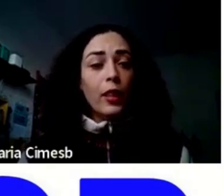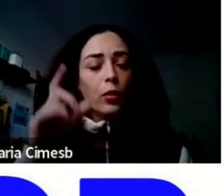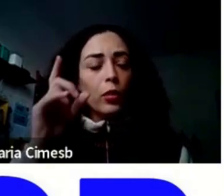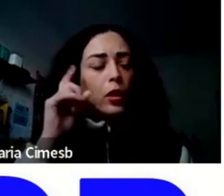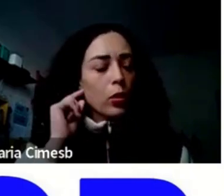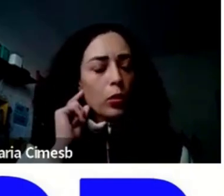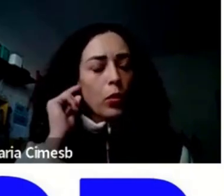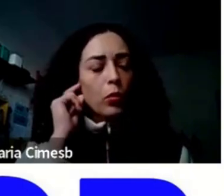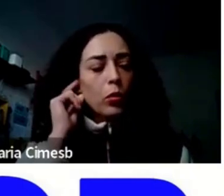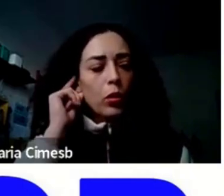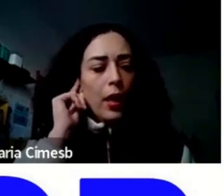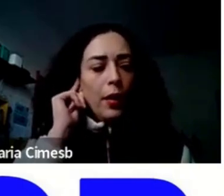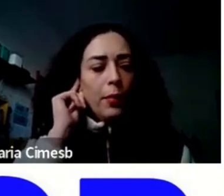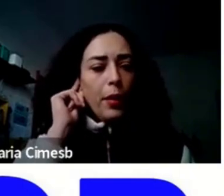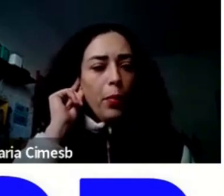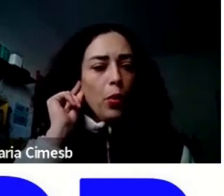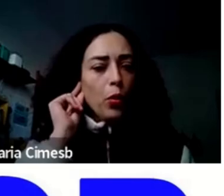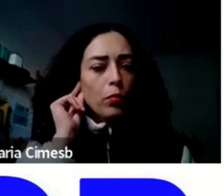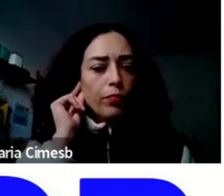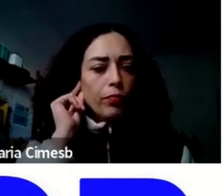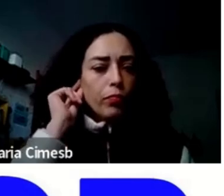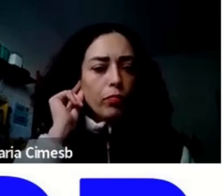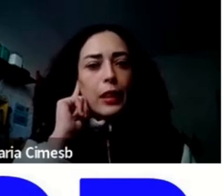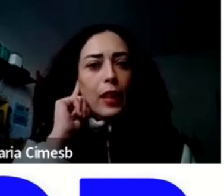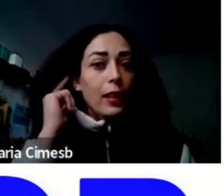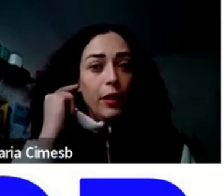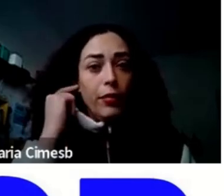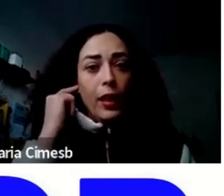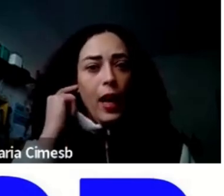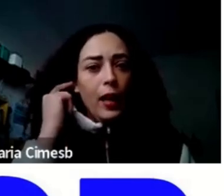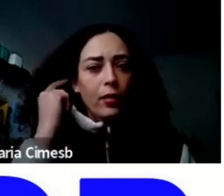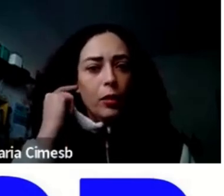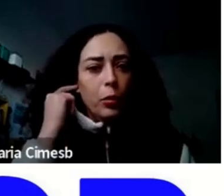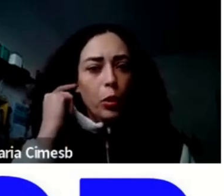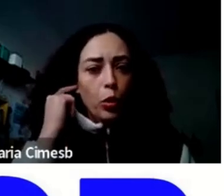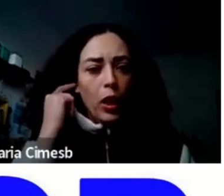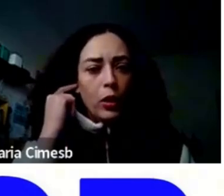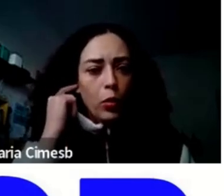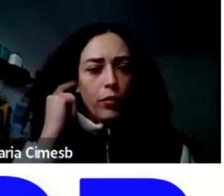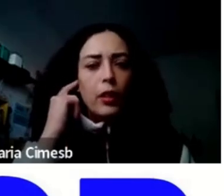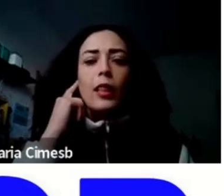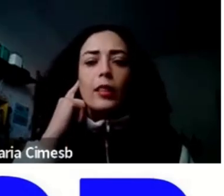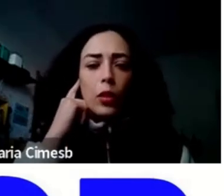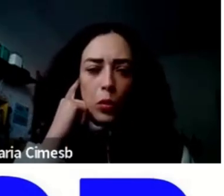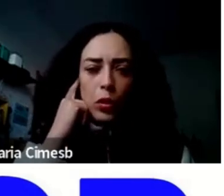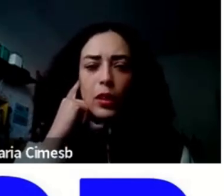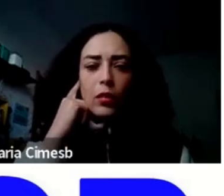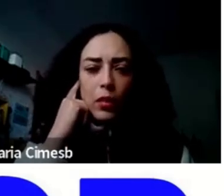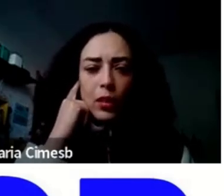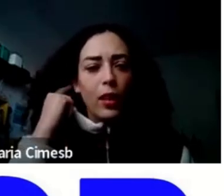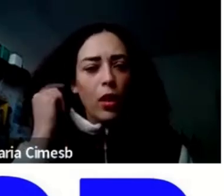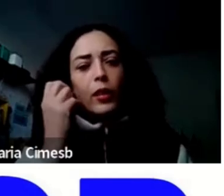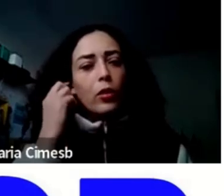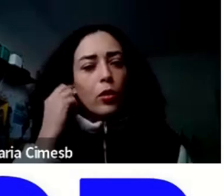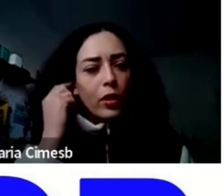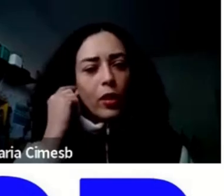diversas questões. Tem surdo que escutam bem pouco, e aí, se você falar, tipo, sussurrando no ouvido, eles